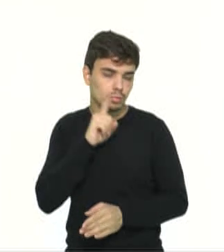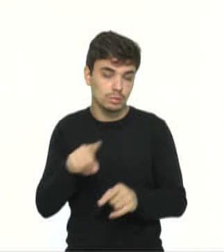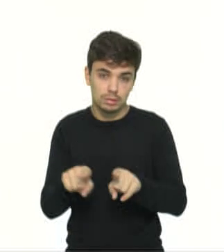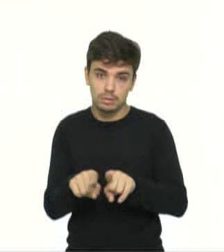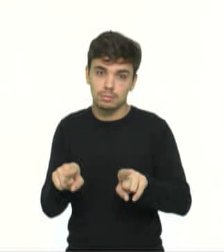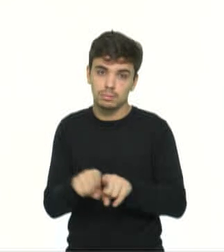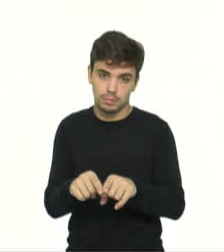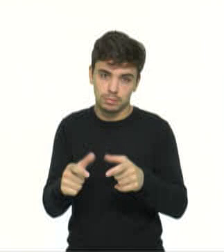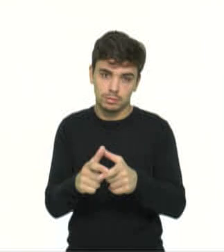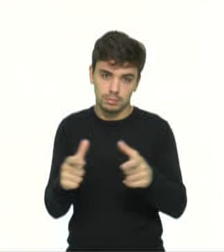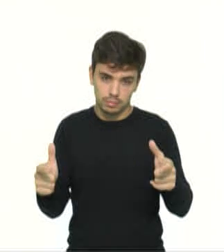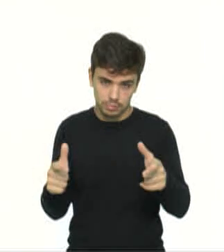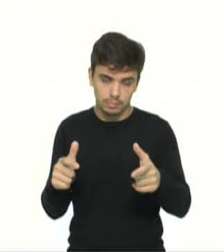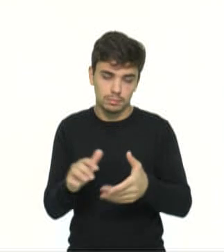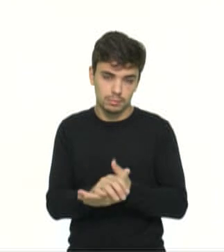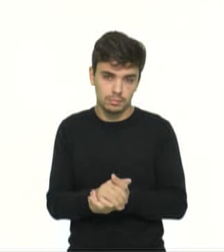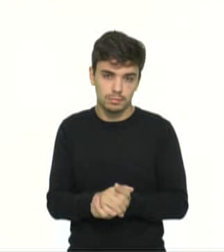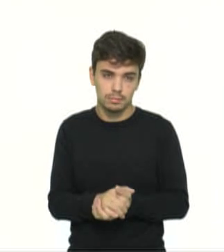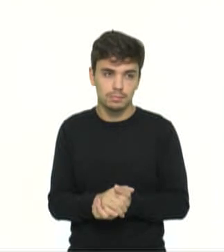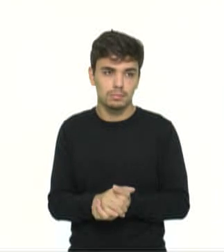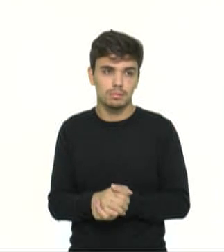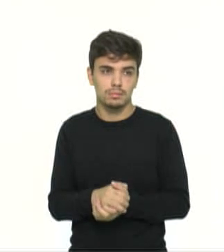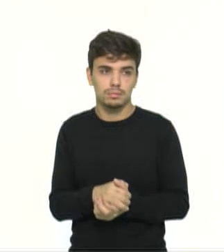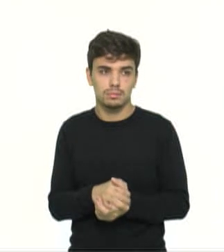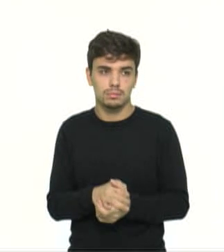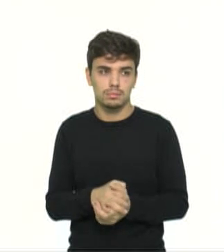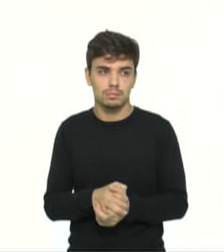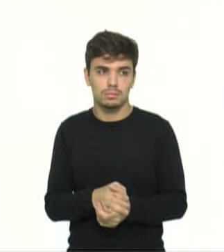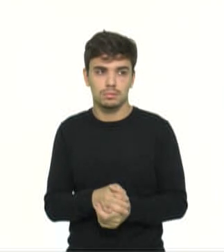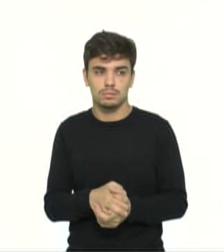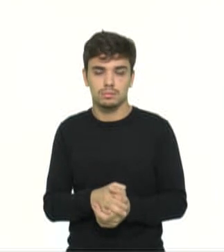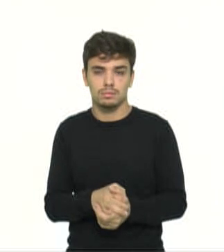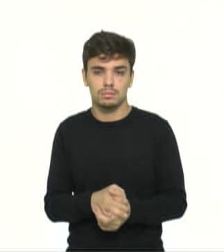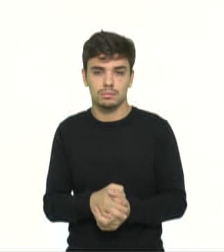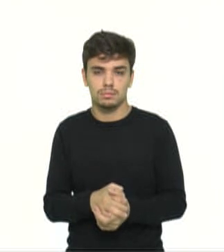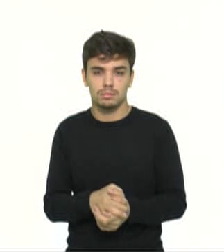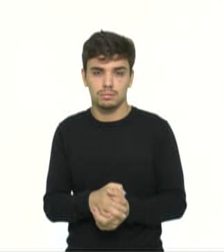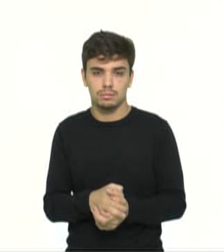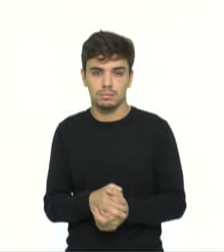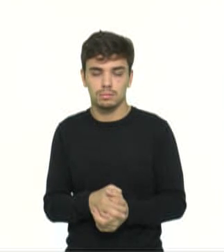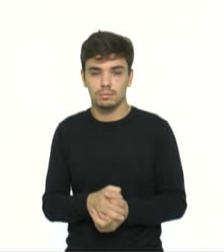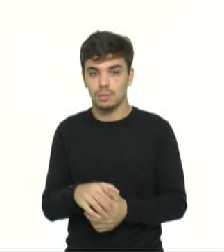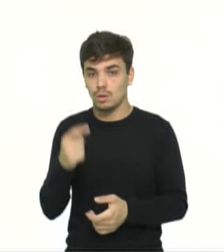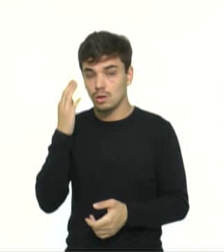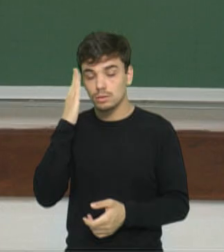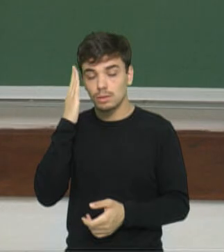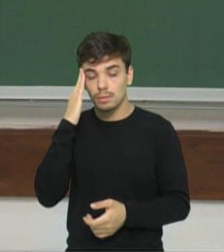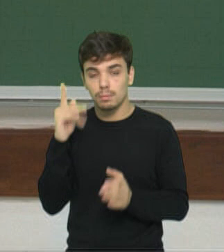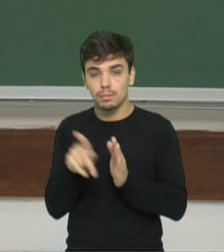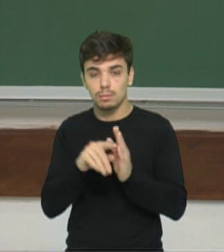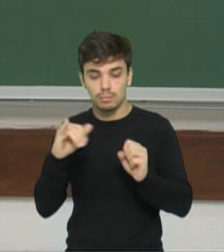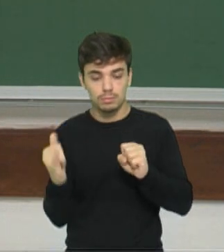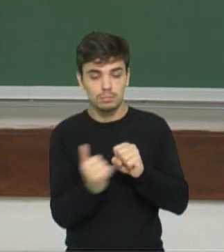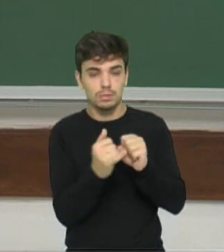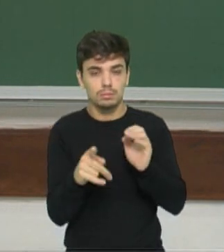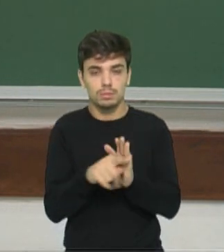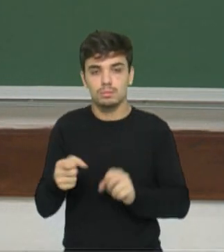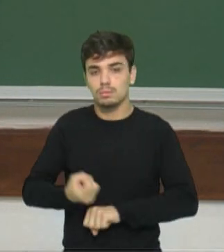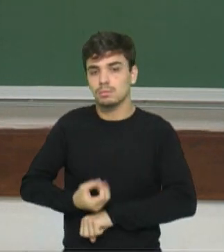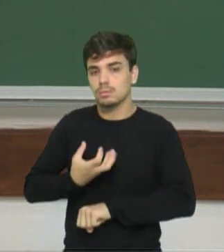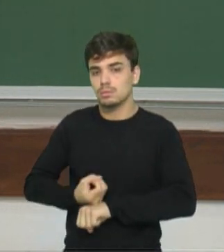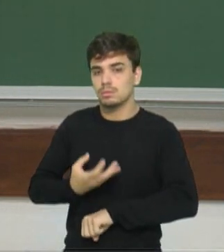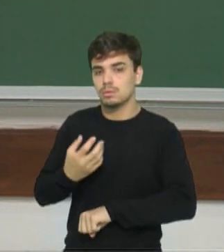exílio de Arbenz, ex-presidente da Guatemala. Ao saber desse golpe, o poeta chileno